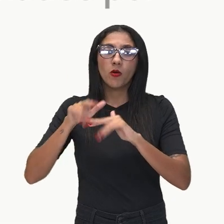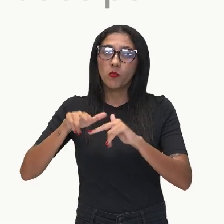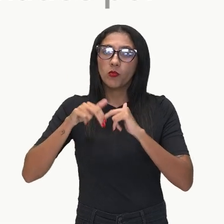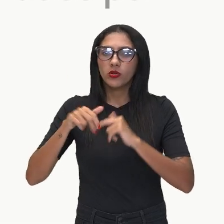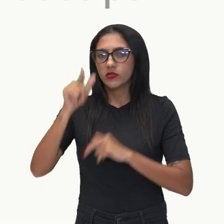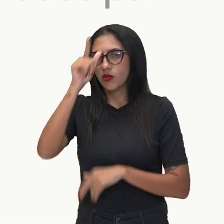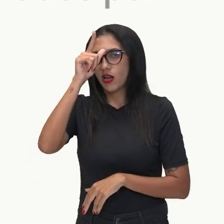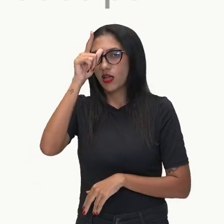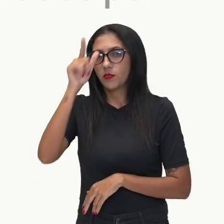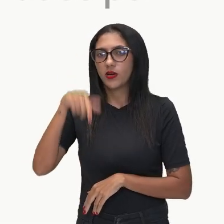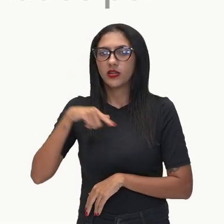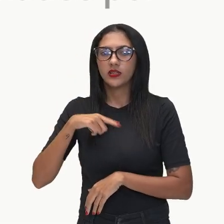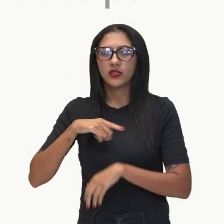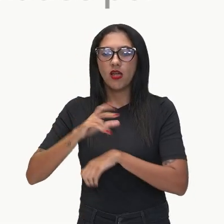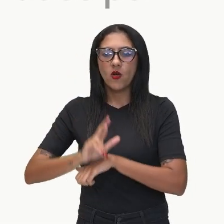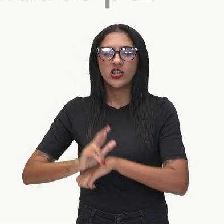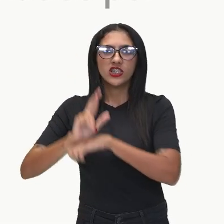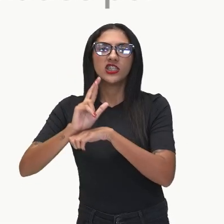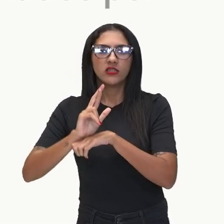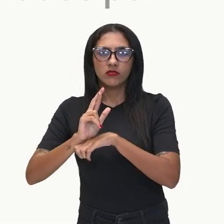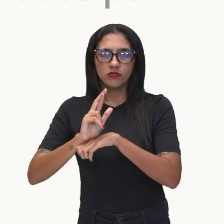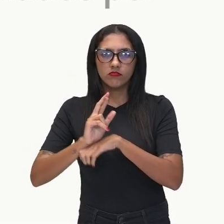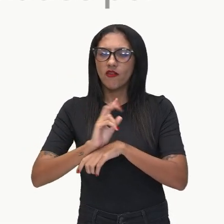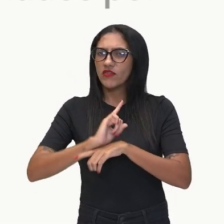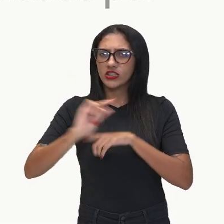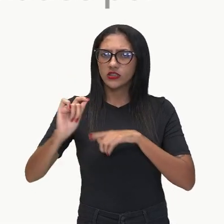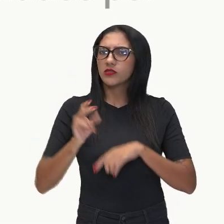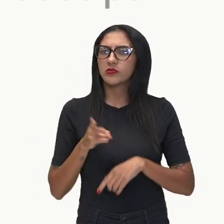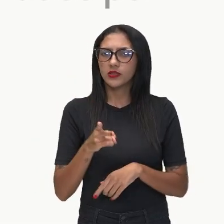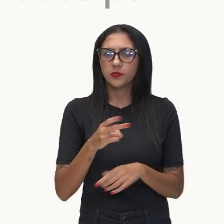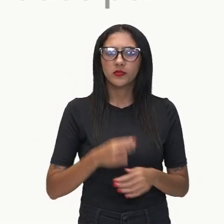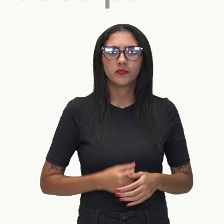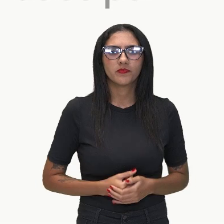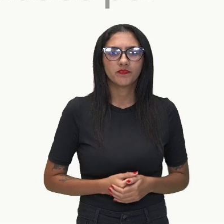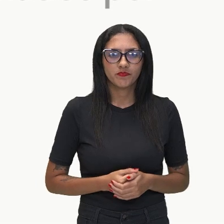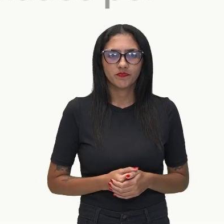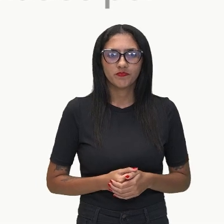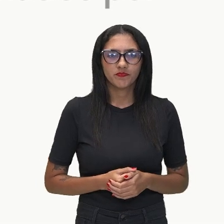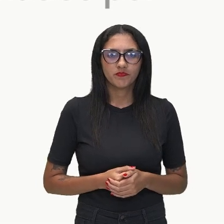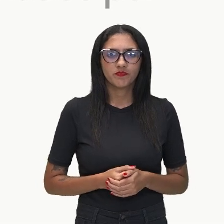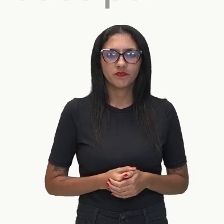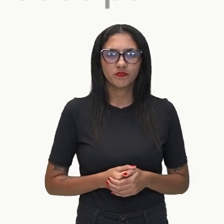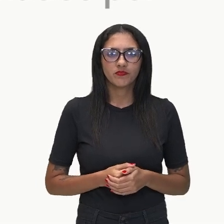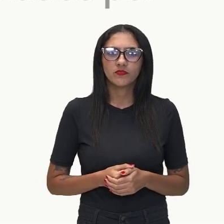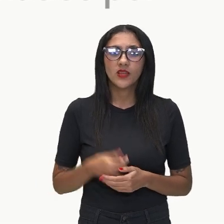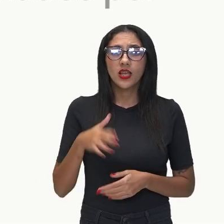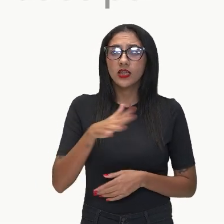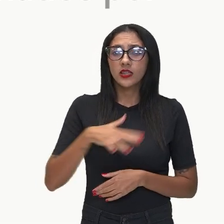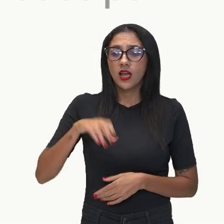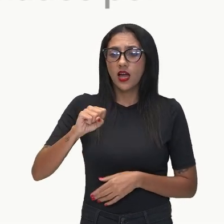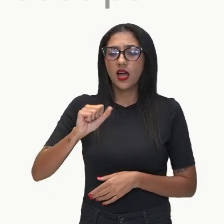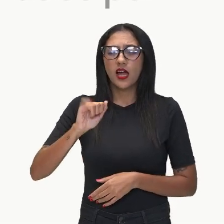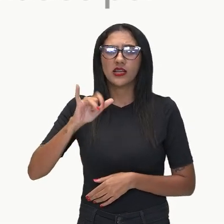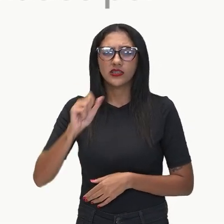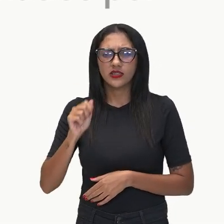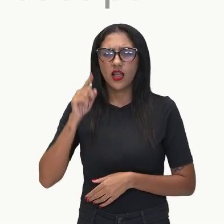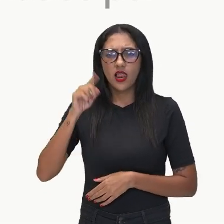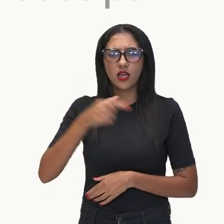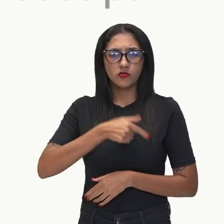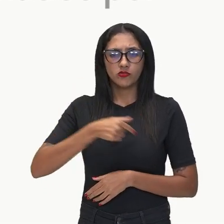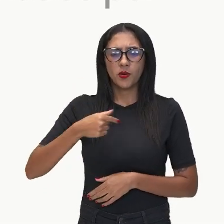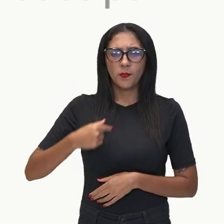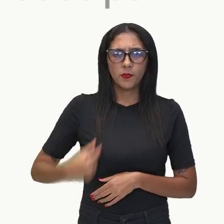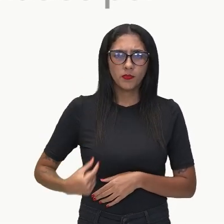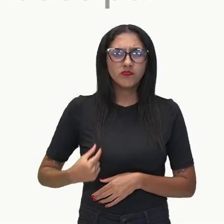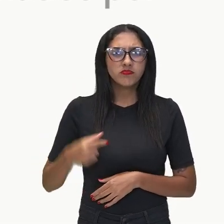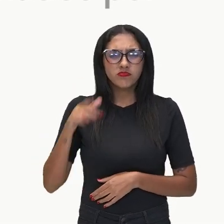como vencendo ali o combate, né? Além disso, na Ásia, os japoneses conquistaram uma série de territórios